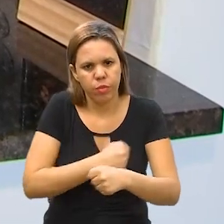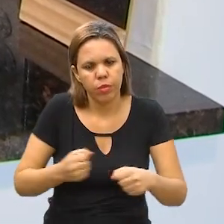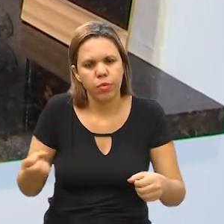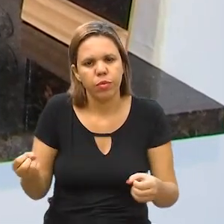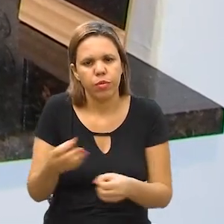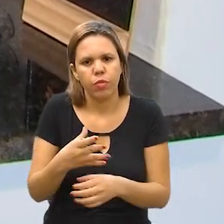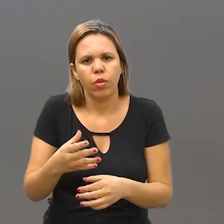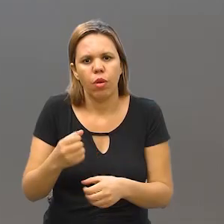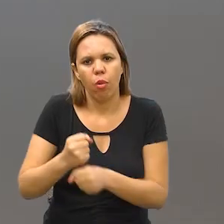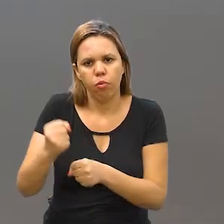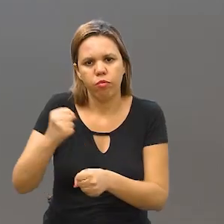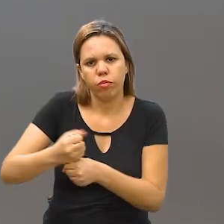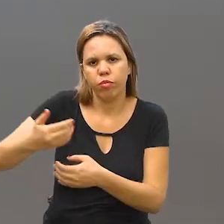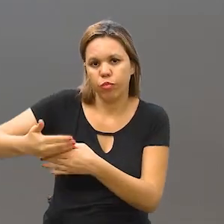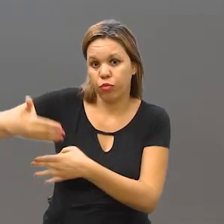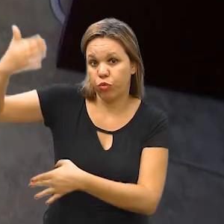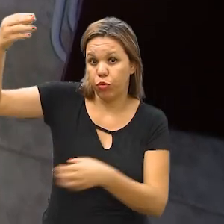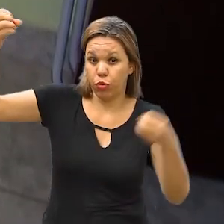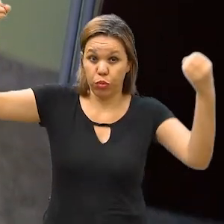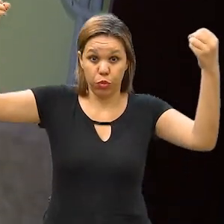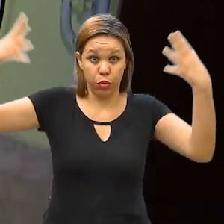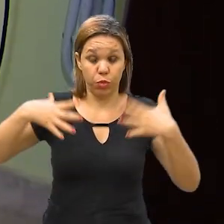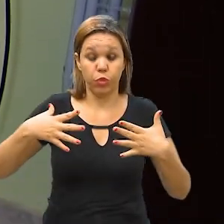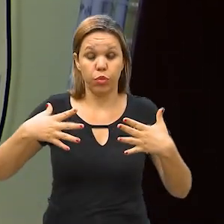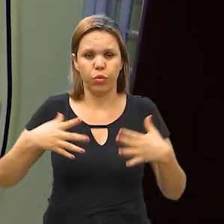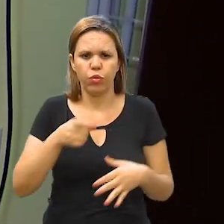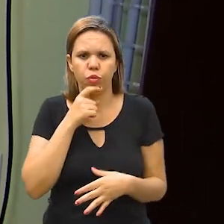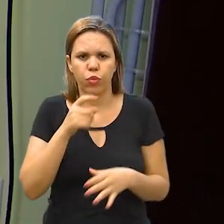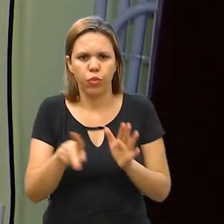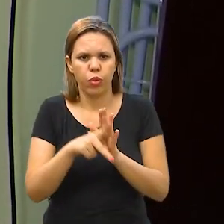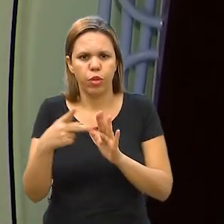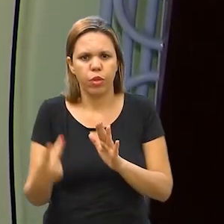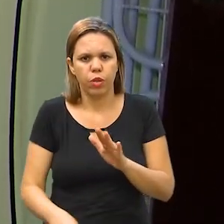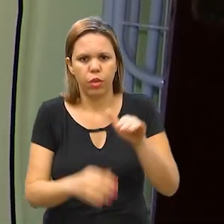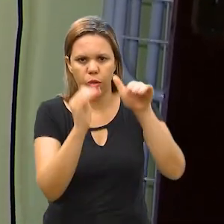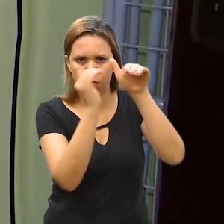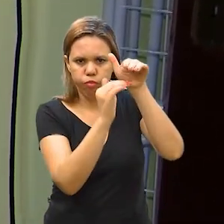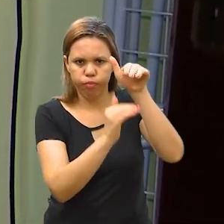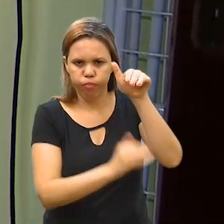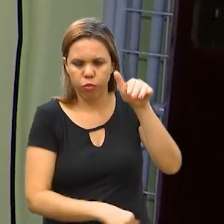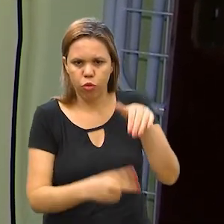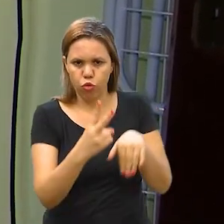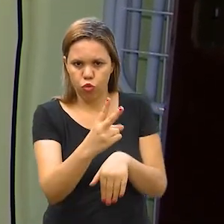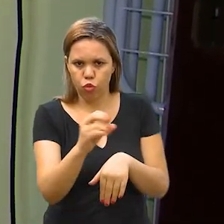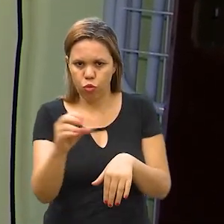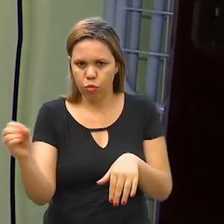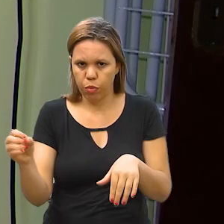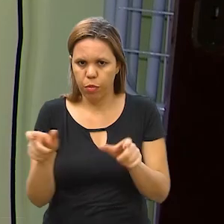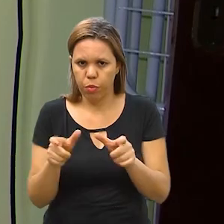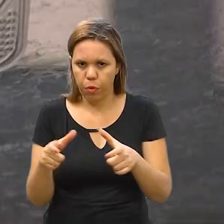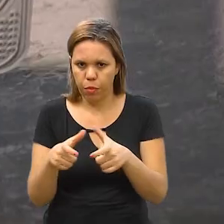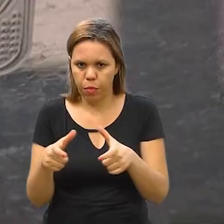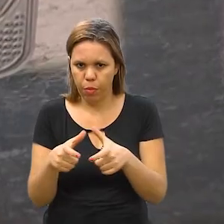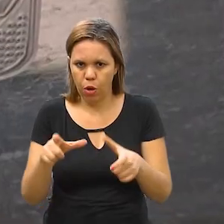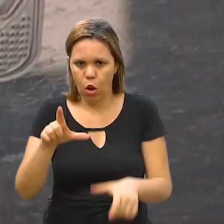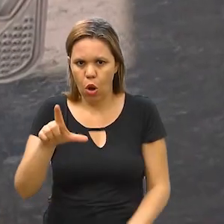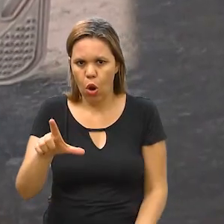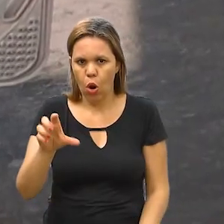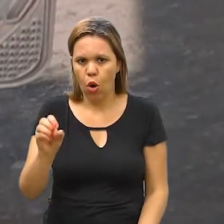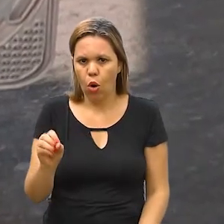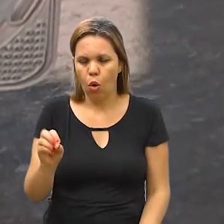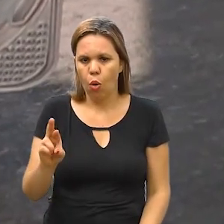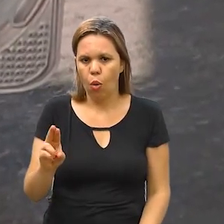novo revestimento, iluminação e um freezer para acondicionar as 200 marmitinhas low carb,